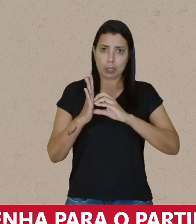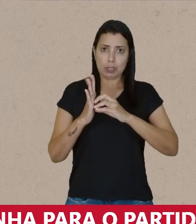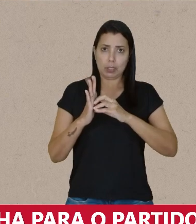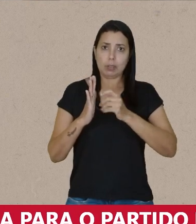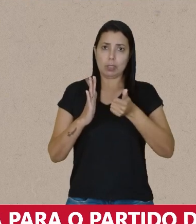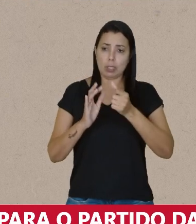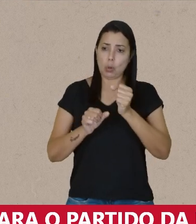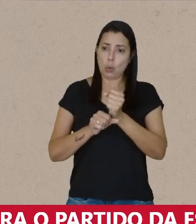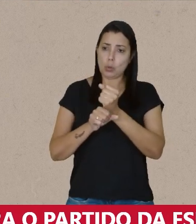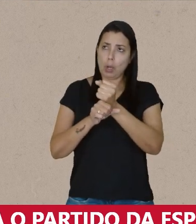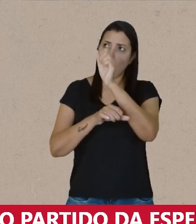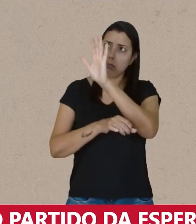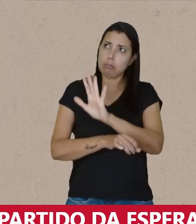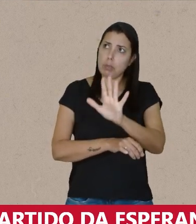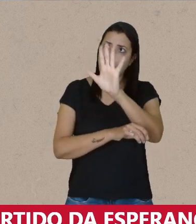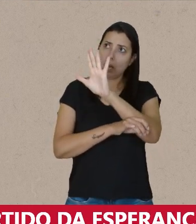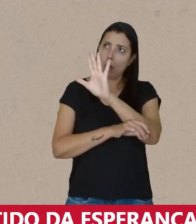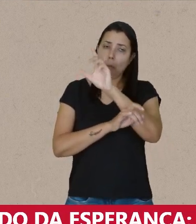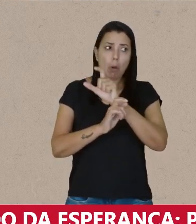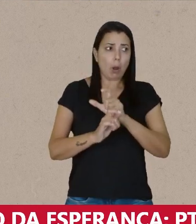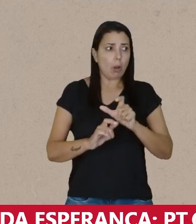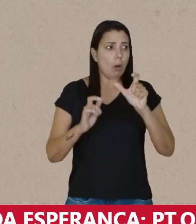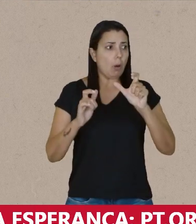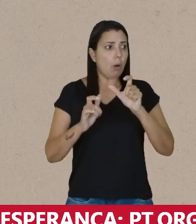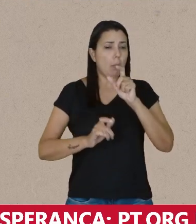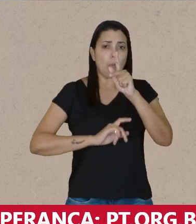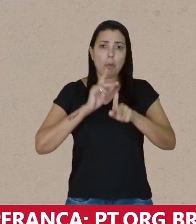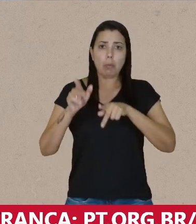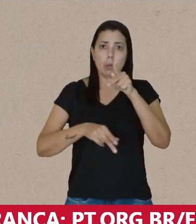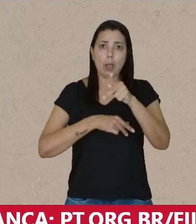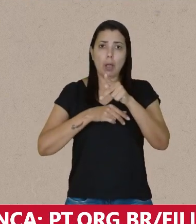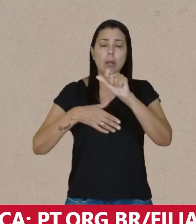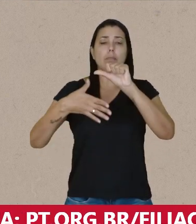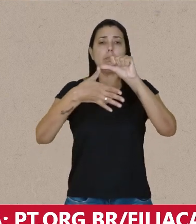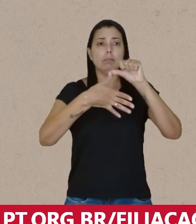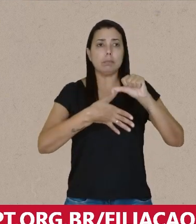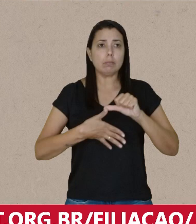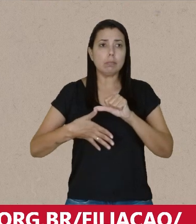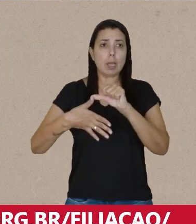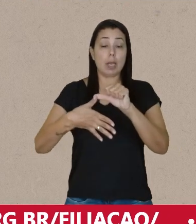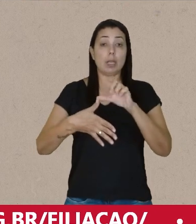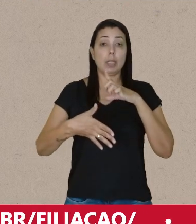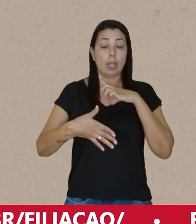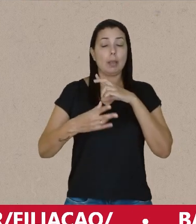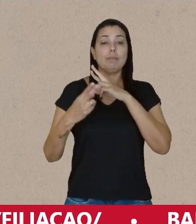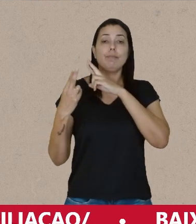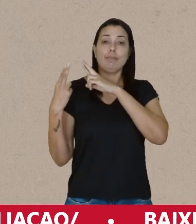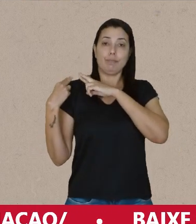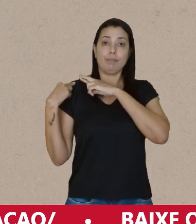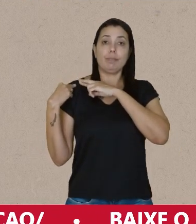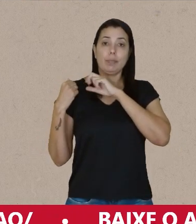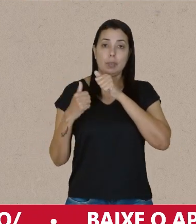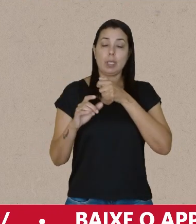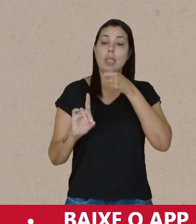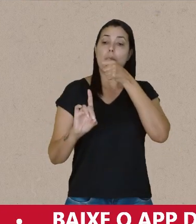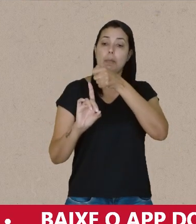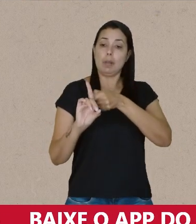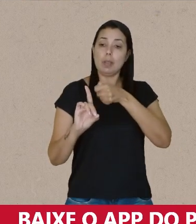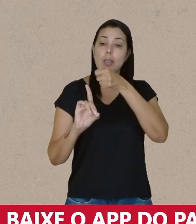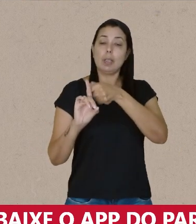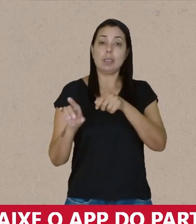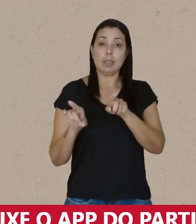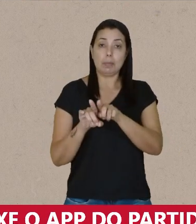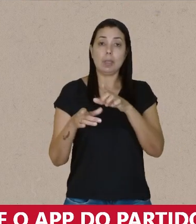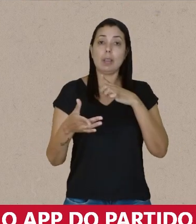essa reconstrução nacional por ser o maior partido popular das Américas. Então tem essa responsabilidade maior e a militância também tem